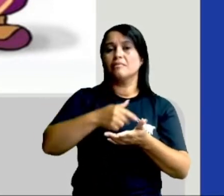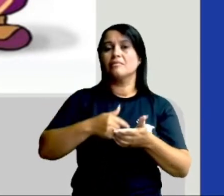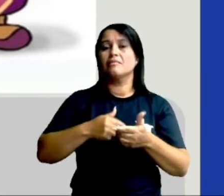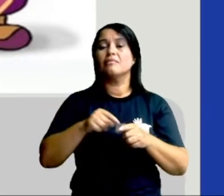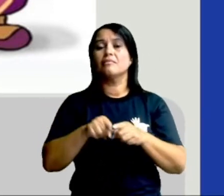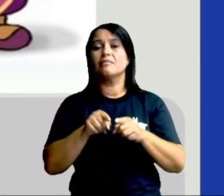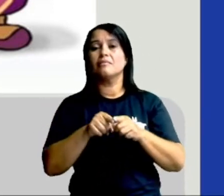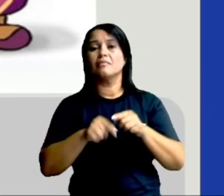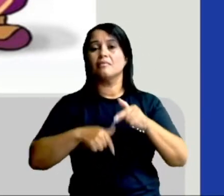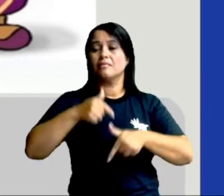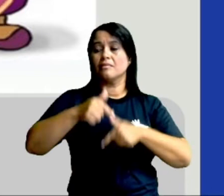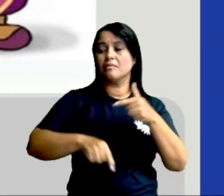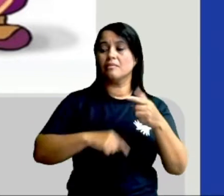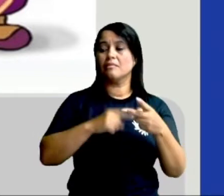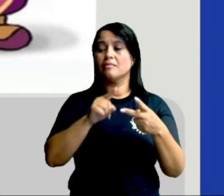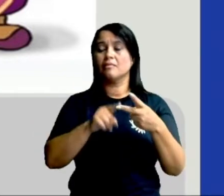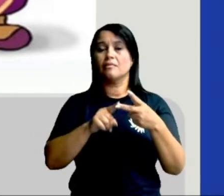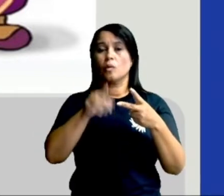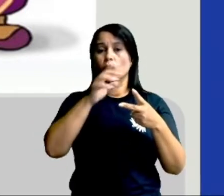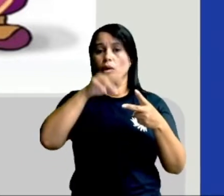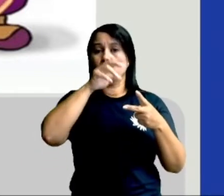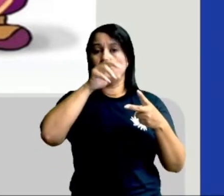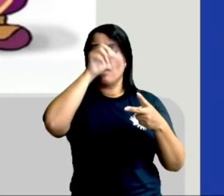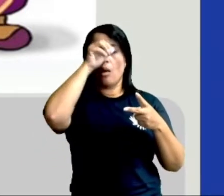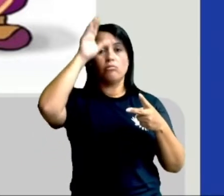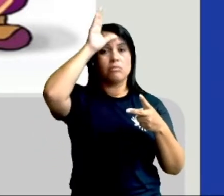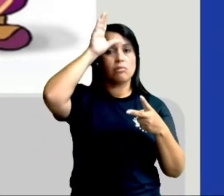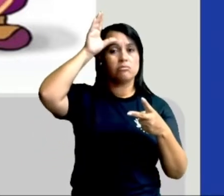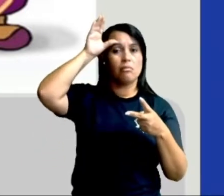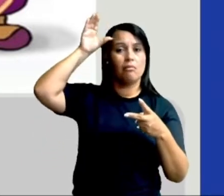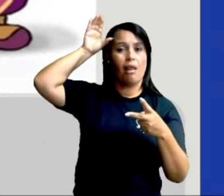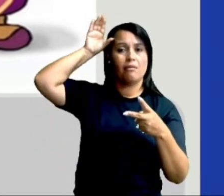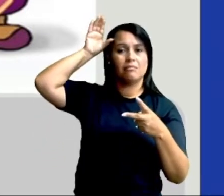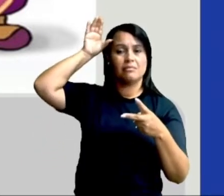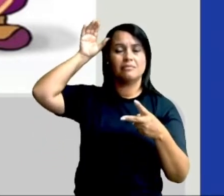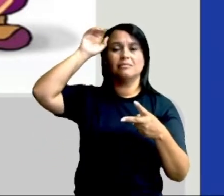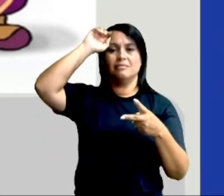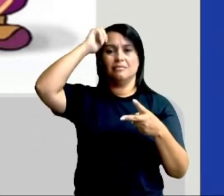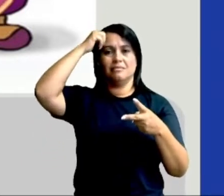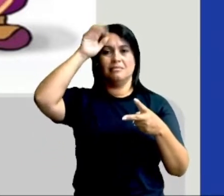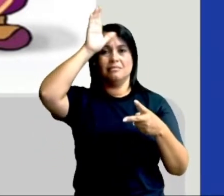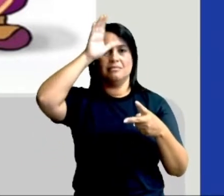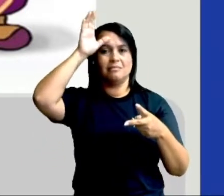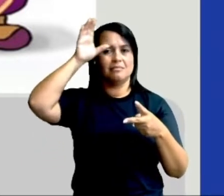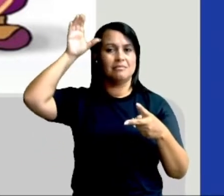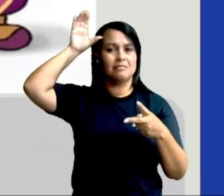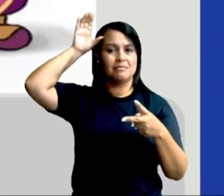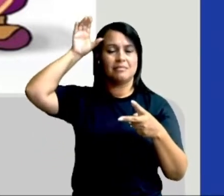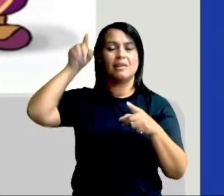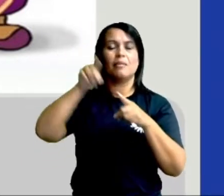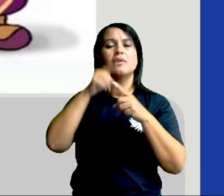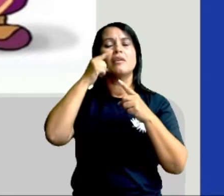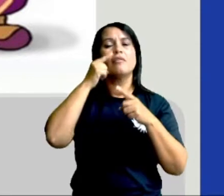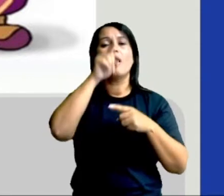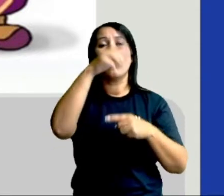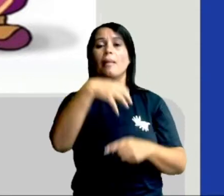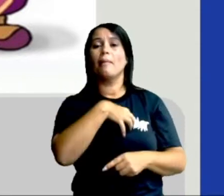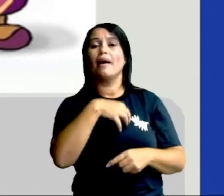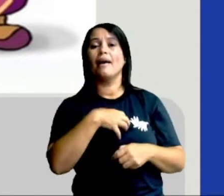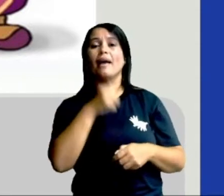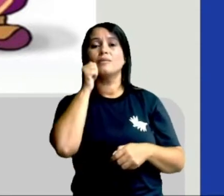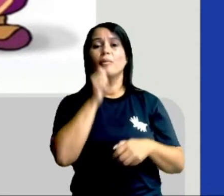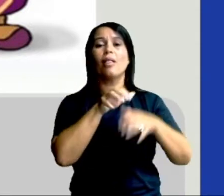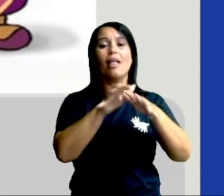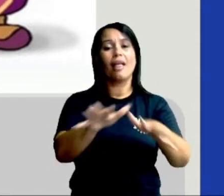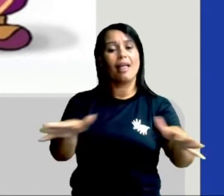é a religião, tá? Afrodescendente. A gente vê bastante a questão das baianas lá na Bahia,